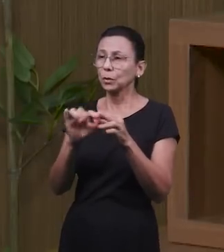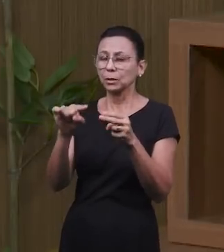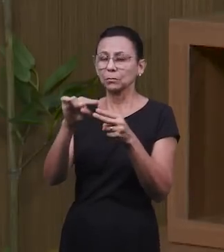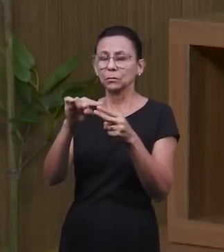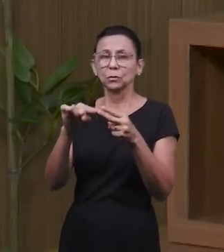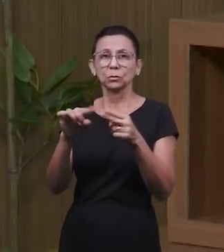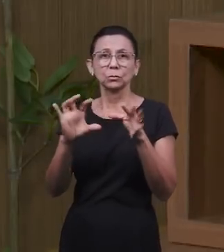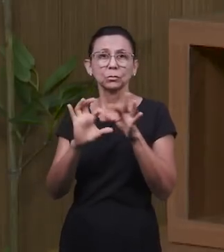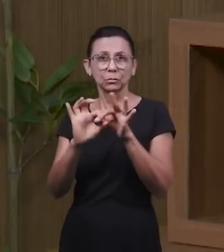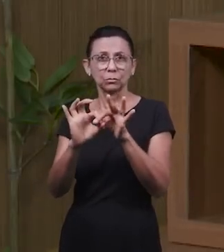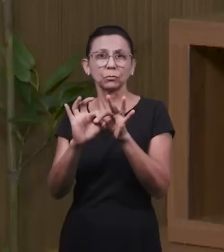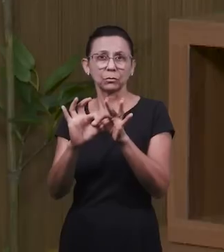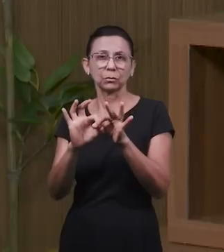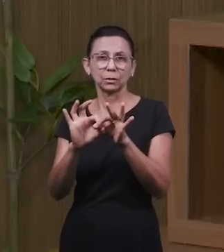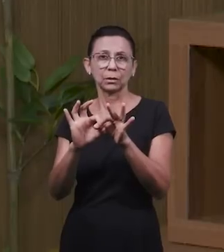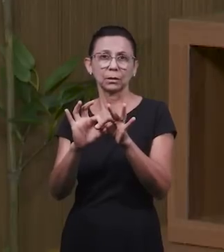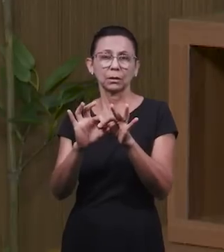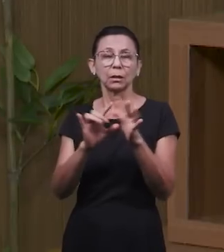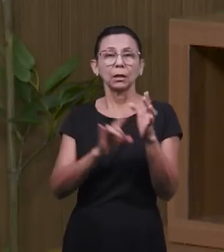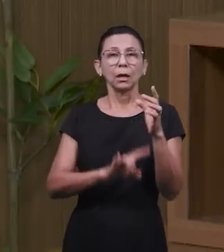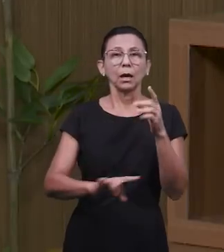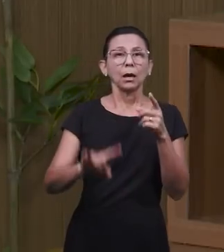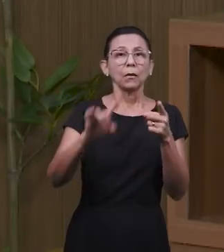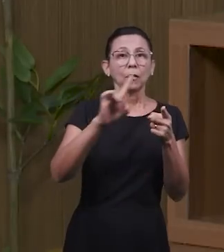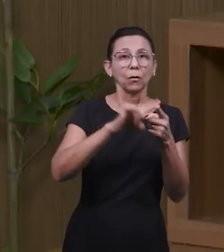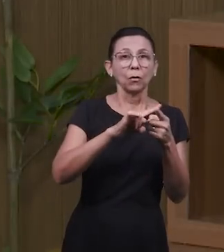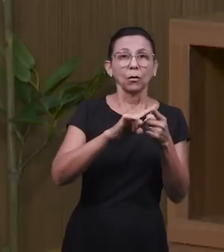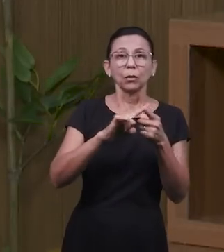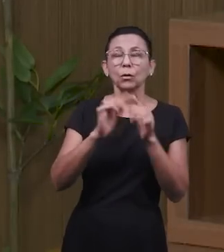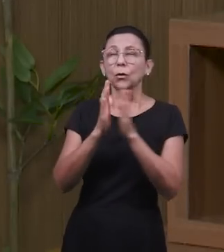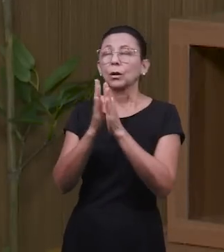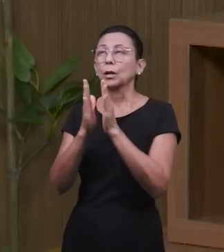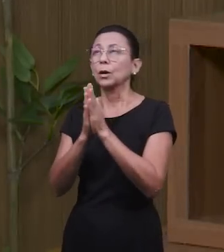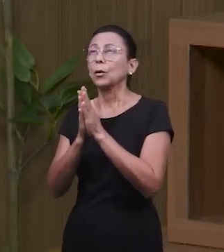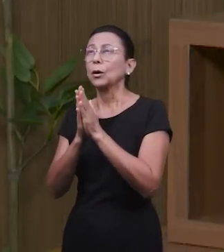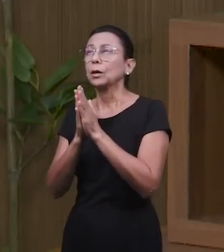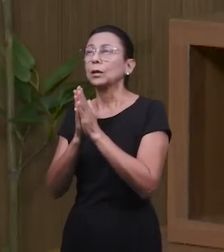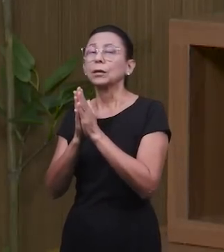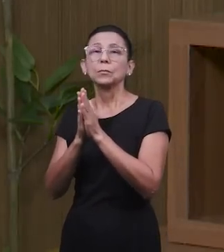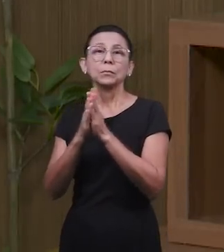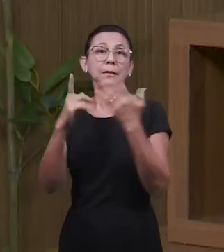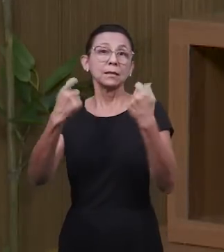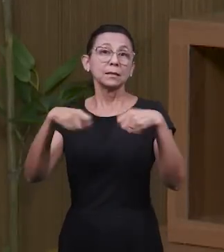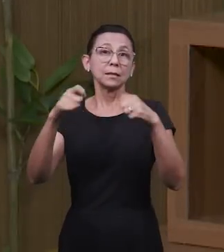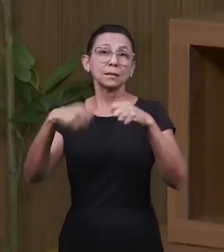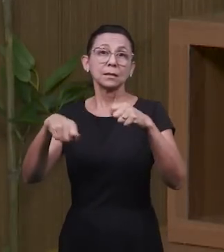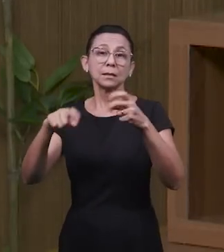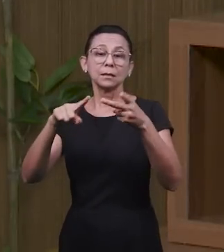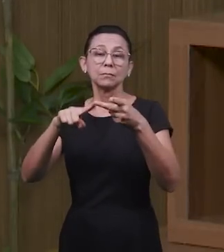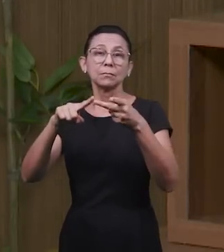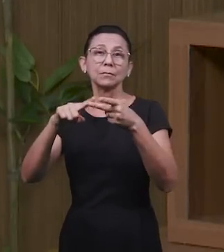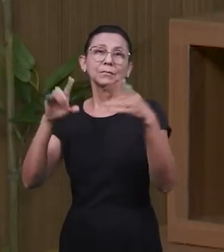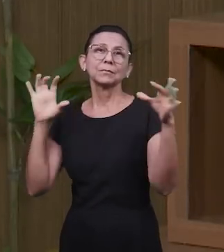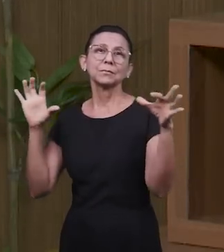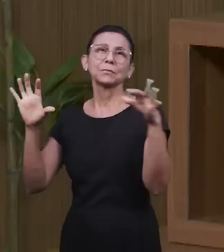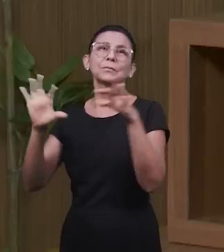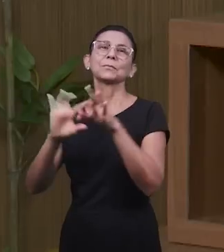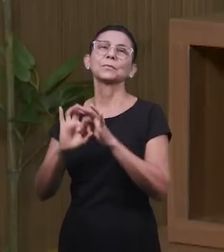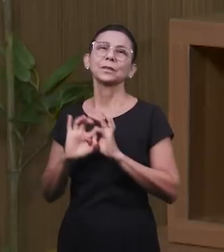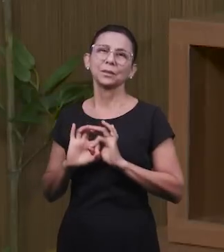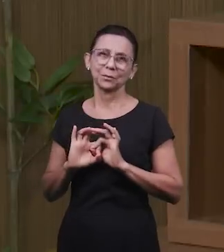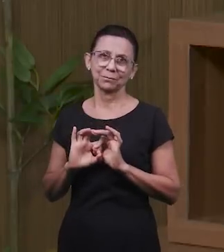oração. Porque a oração é a busca dessa comunhão. E que nos faz lembrar